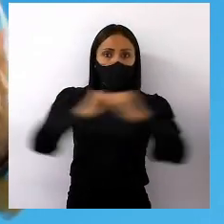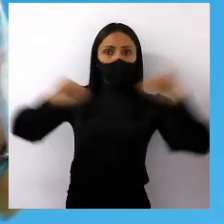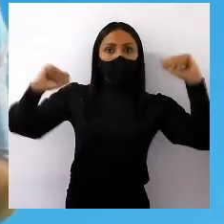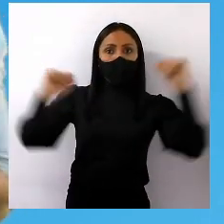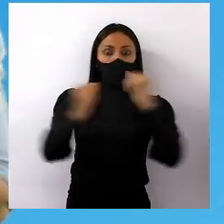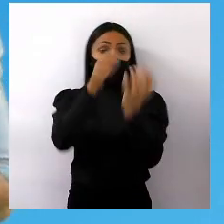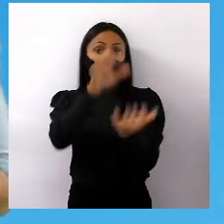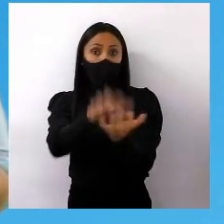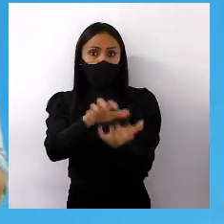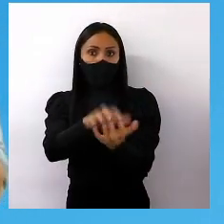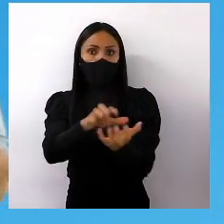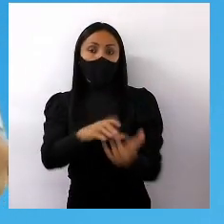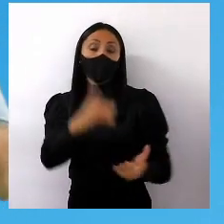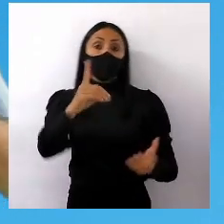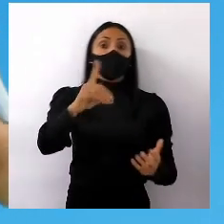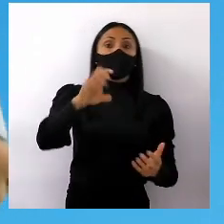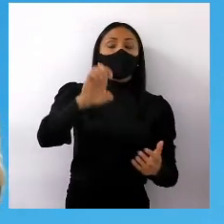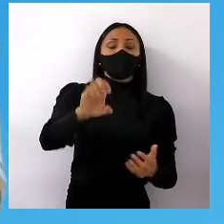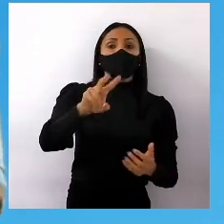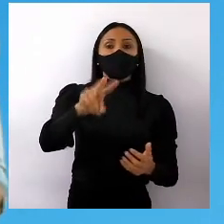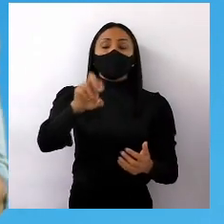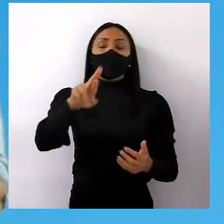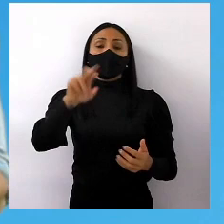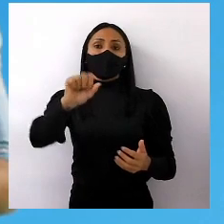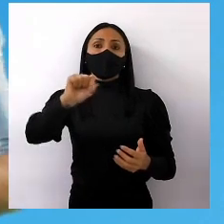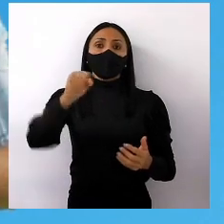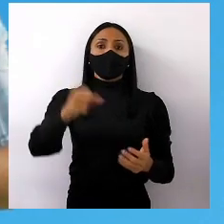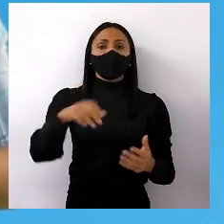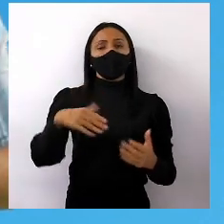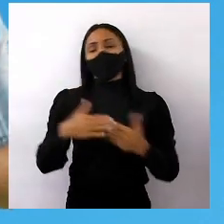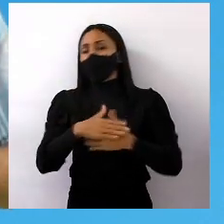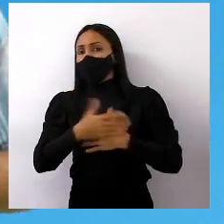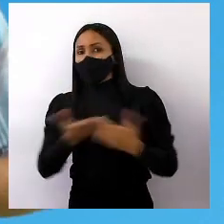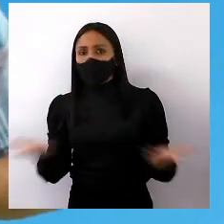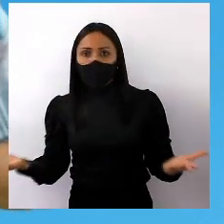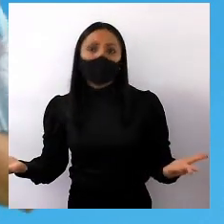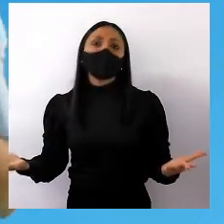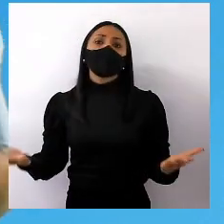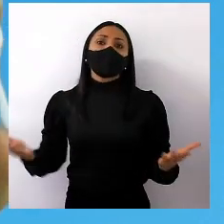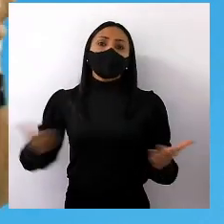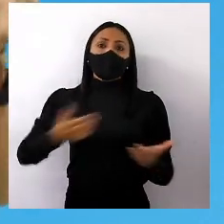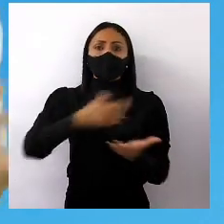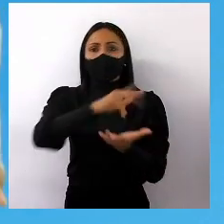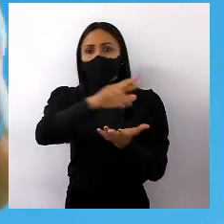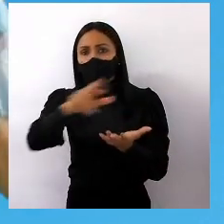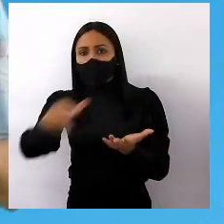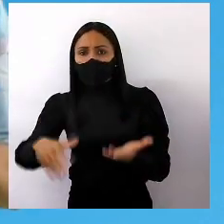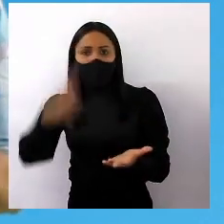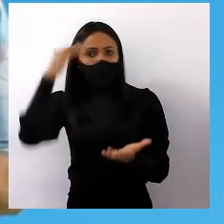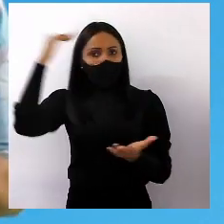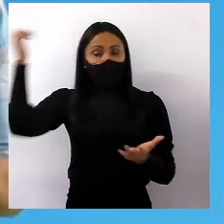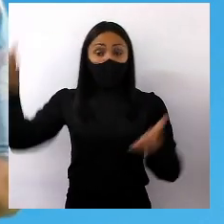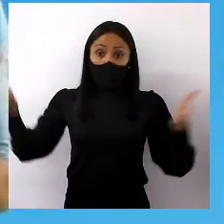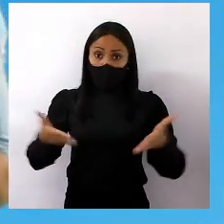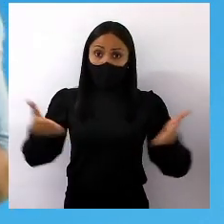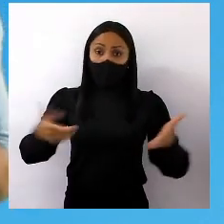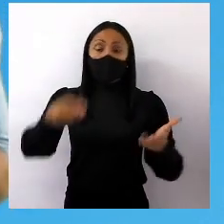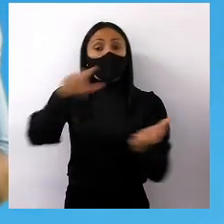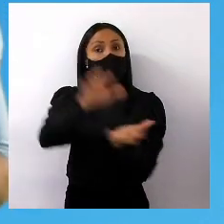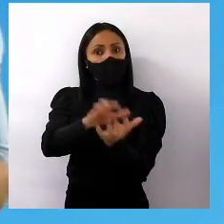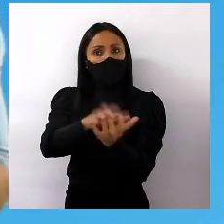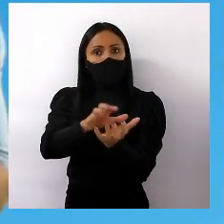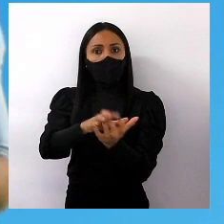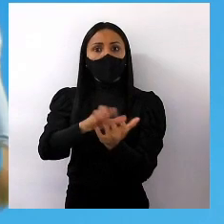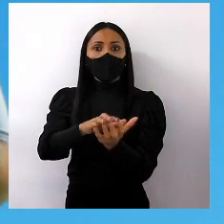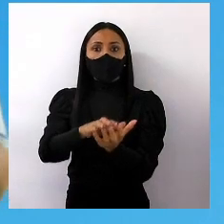o Grupo Balé Deveras, os quadrilheiros, enfim, você tem uma grande quantidade de artistas hoje em Pernambuco que passaram